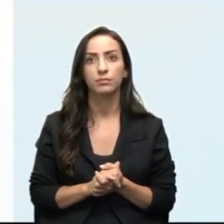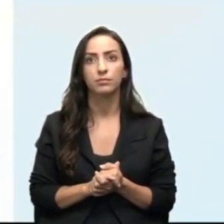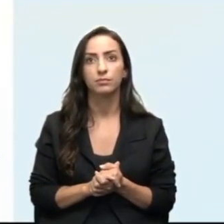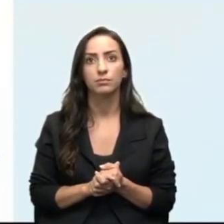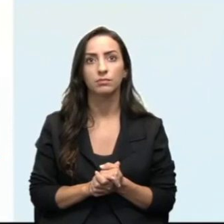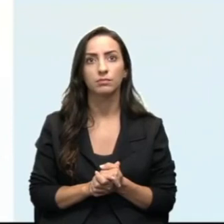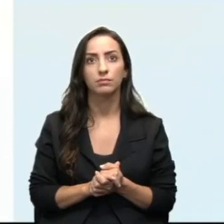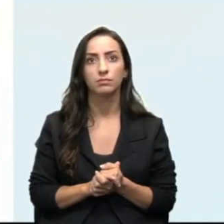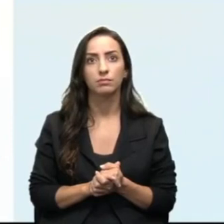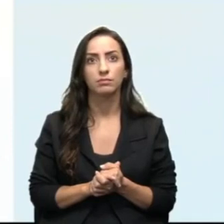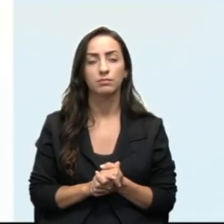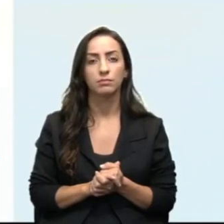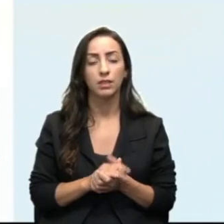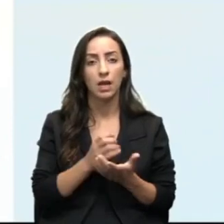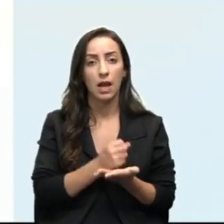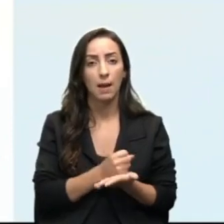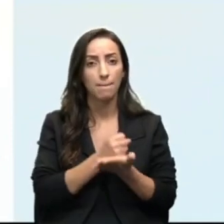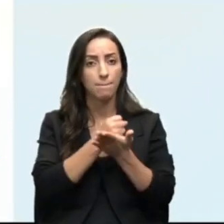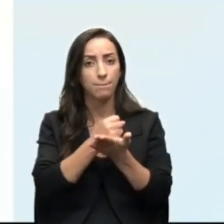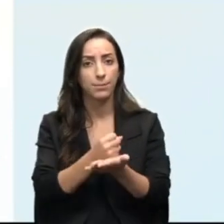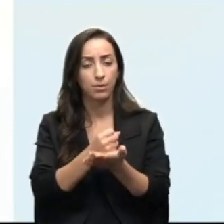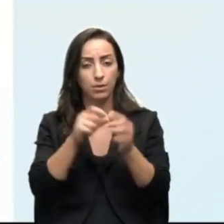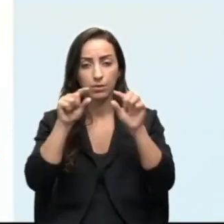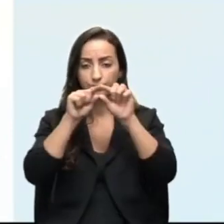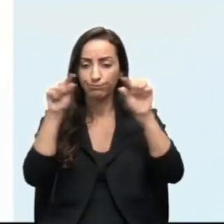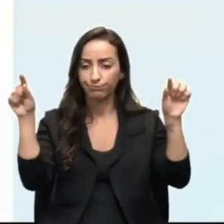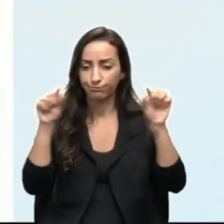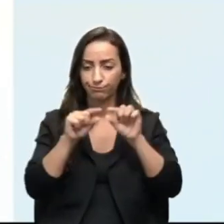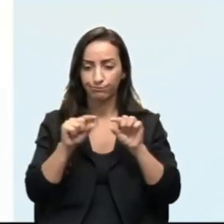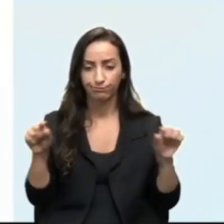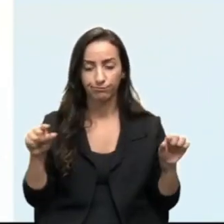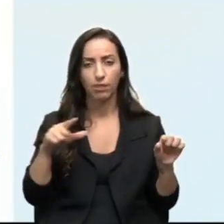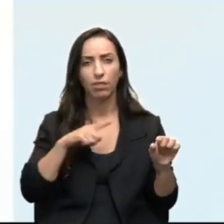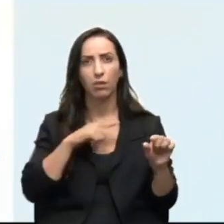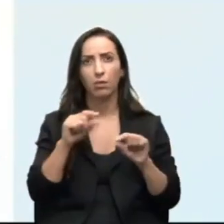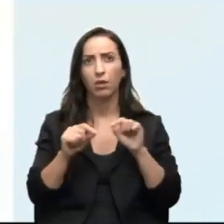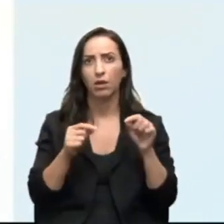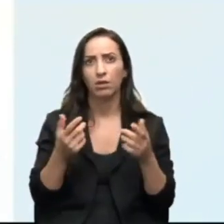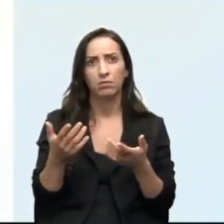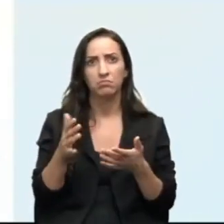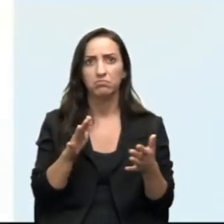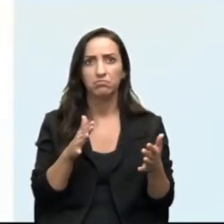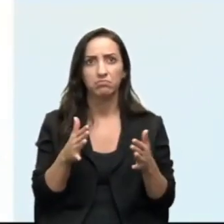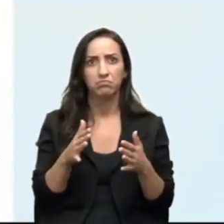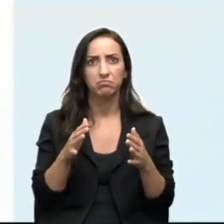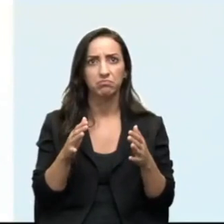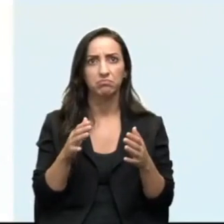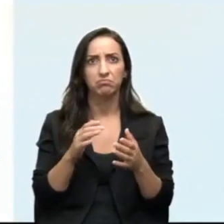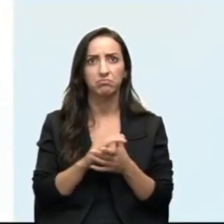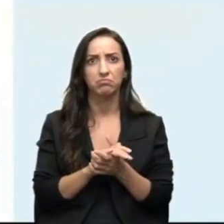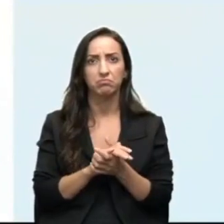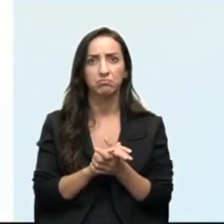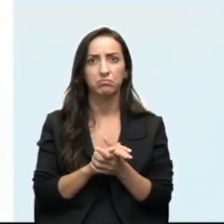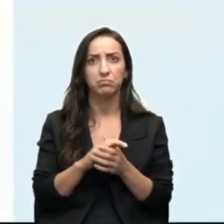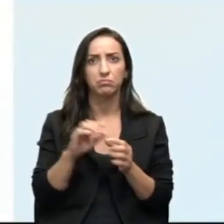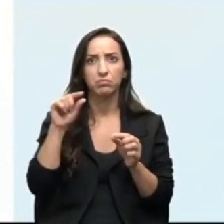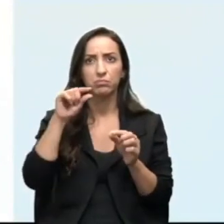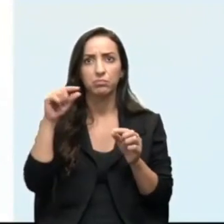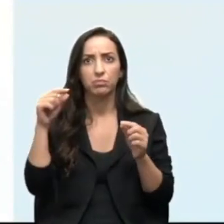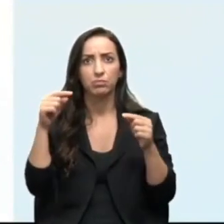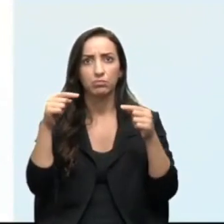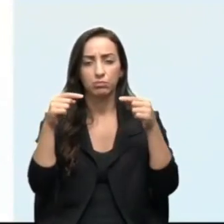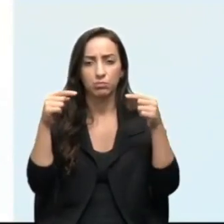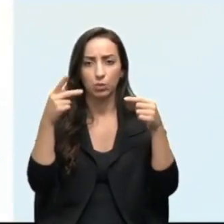que acabam apoiando a nossa armadura longitudinal. Ele tem o quê? Uma perninha, de um lado são